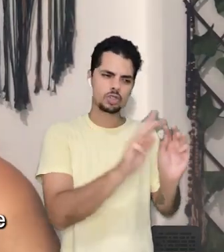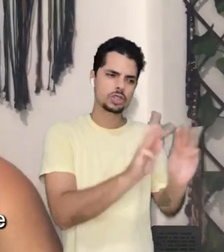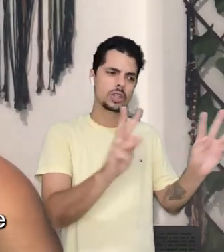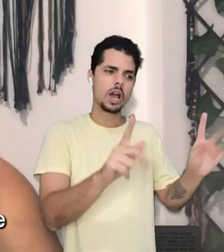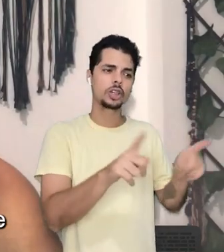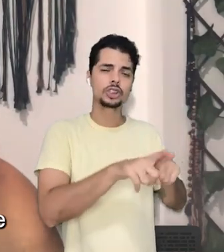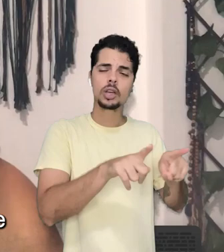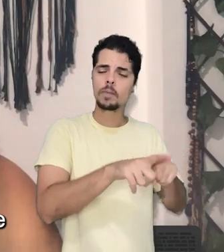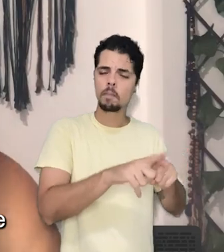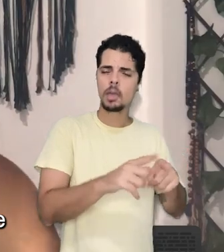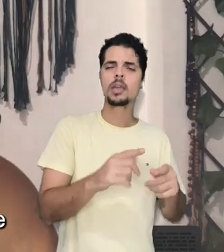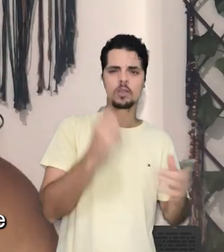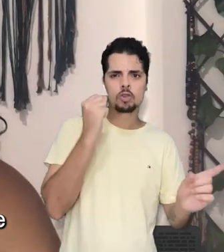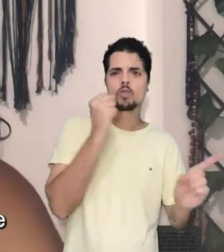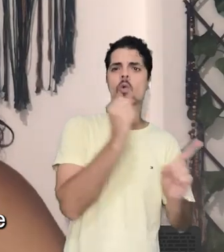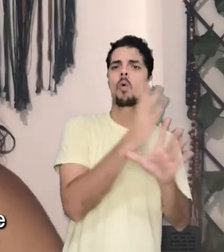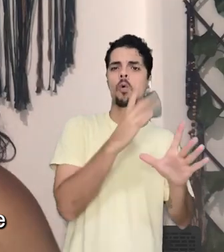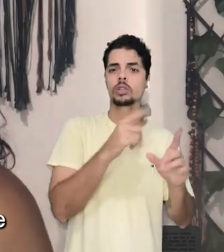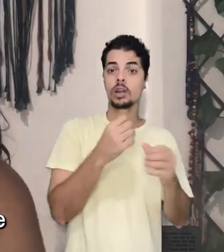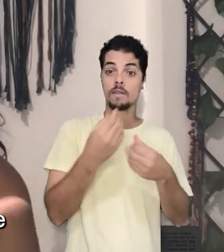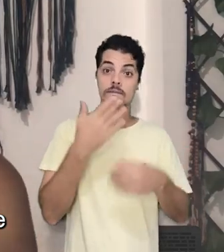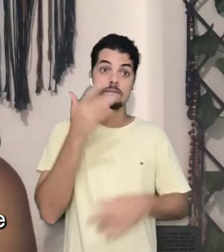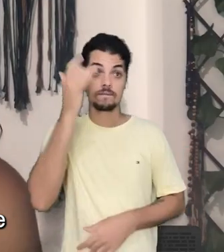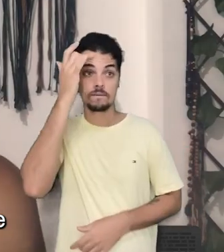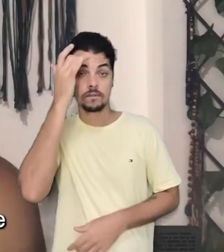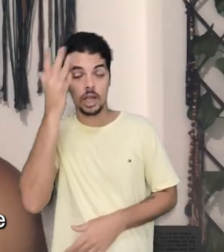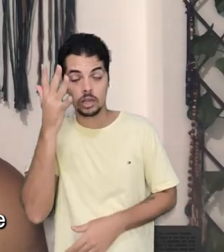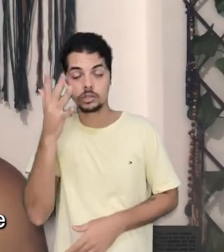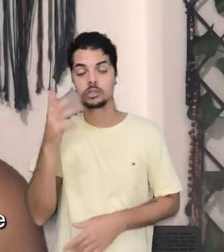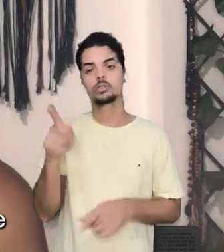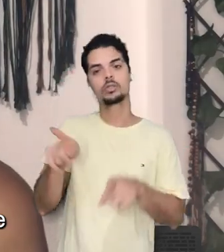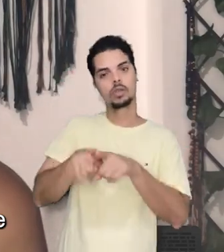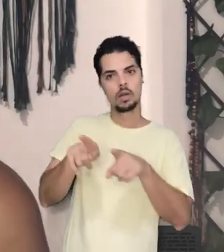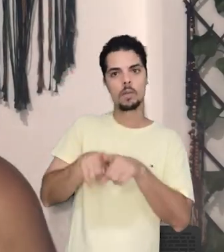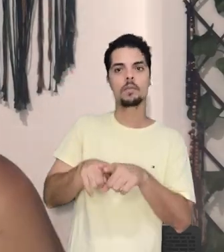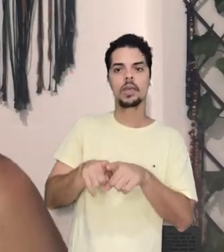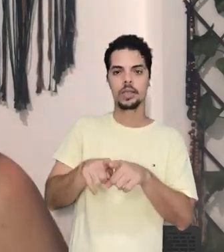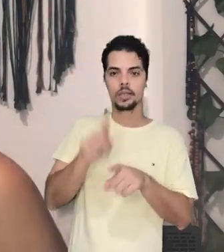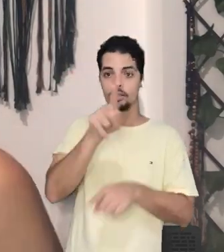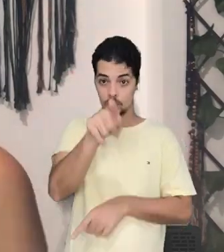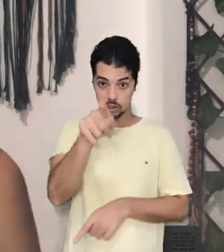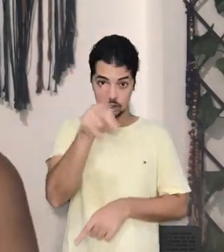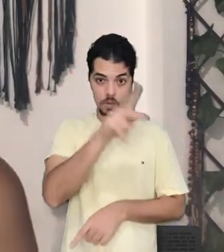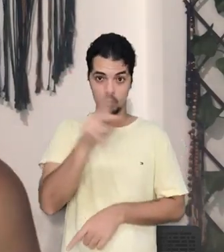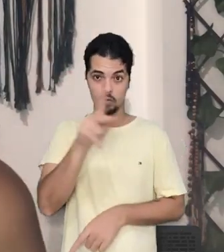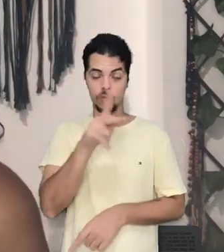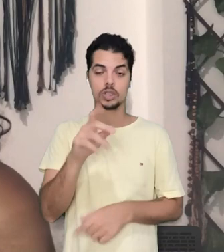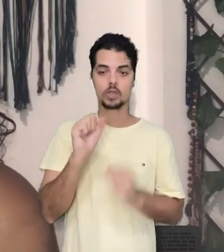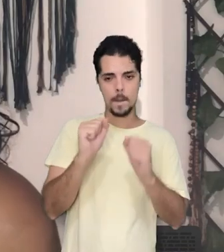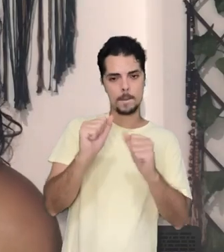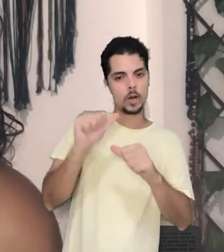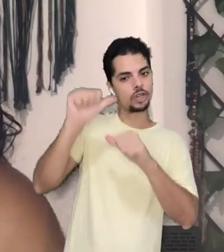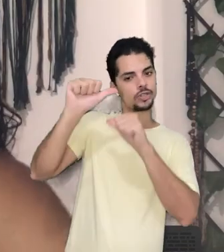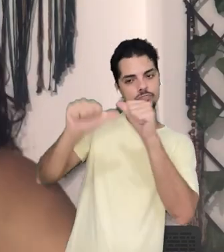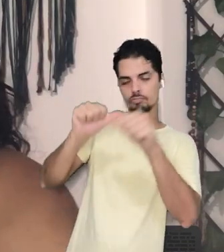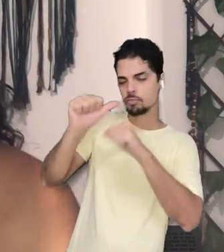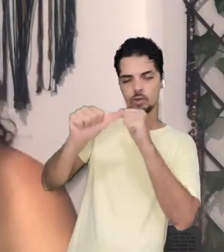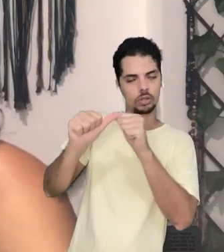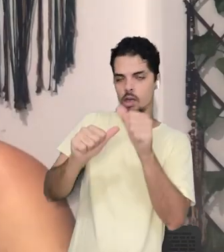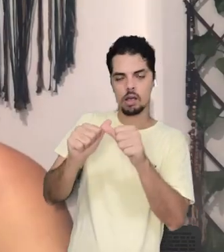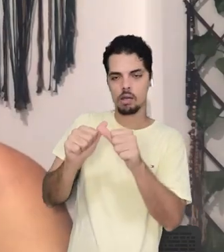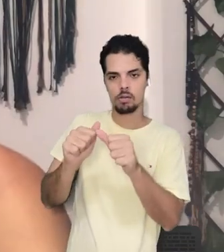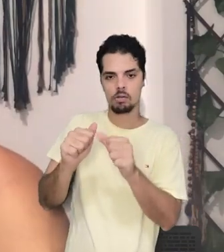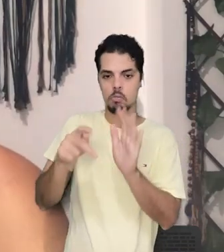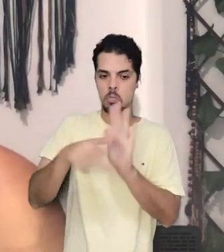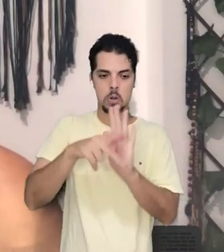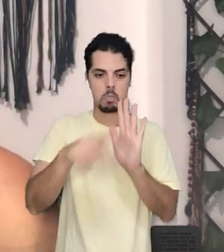professora, professor, pode ir adaptando a sua realidade e as suas possibilidades.